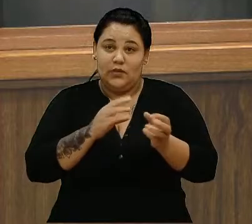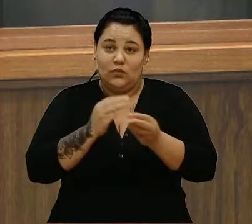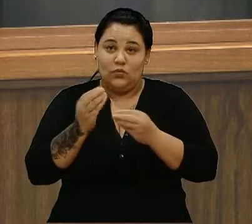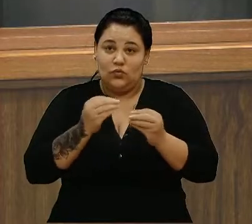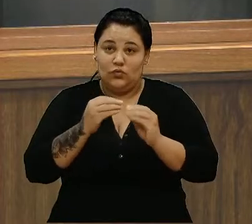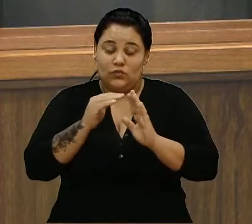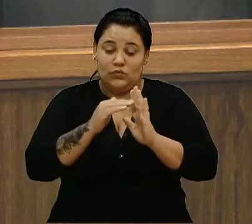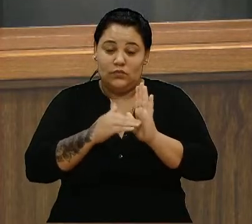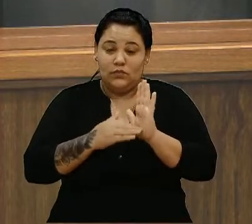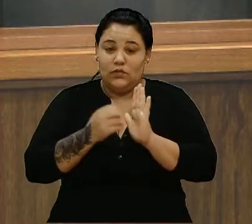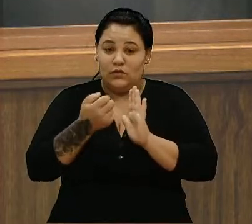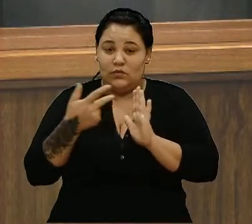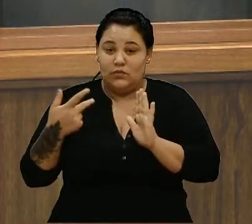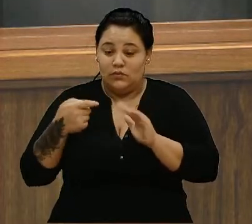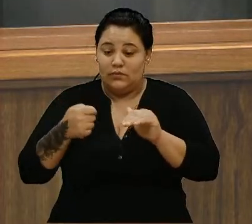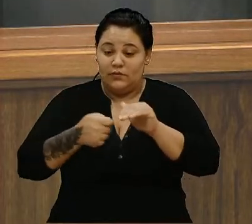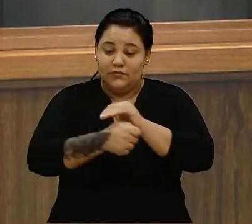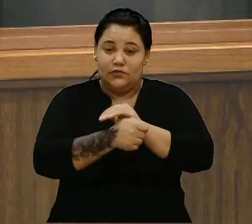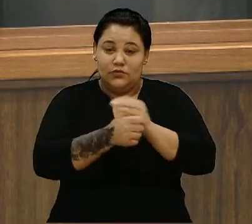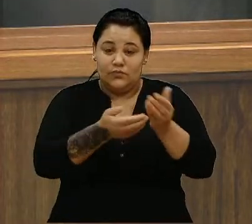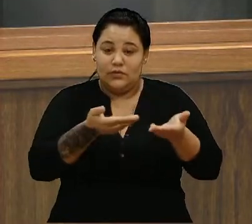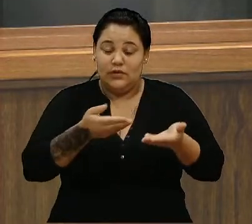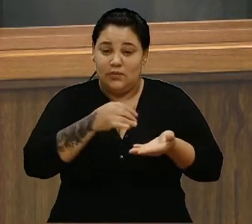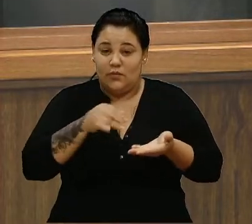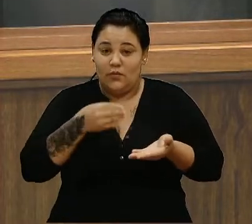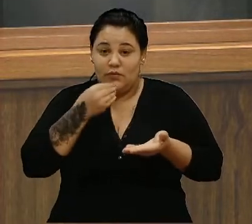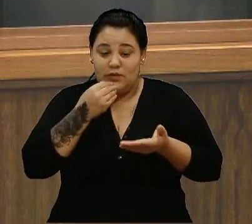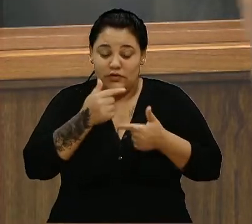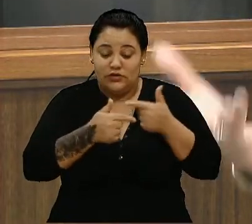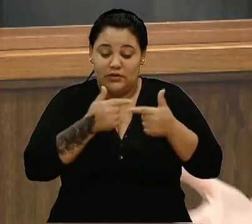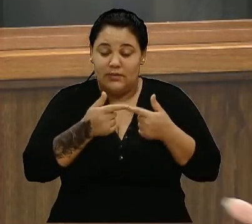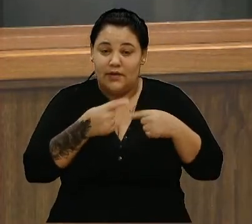para investir, para dar uma oportunidade de trabalho a